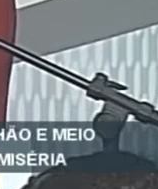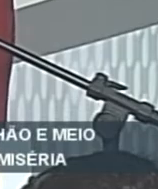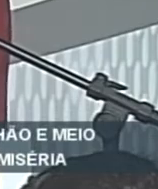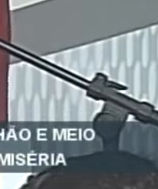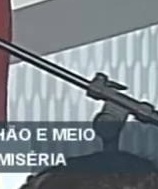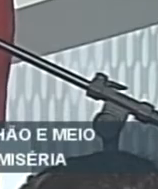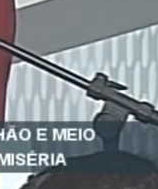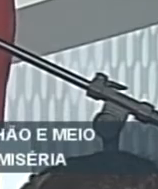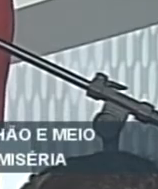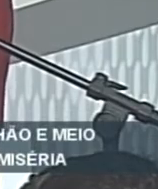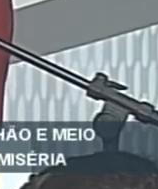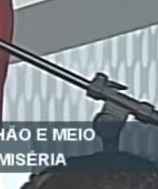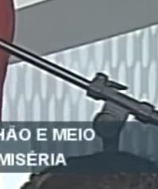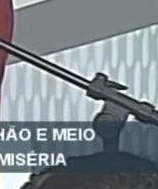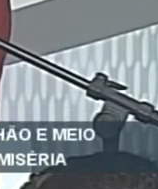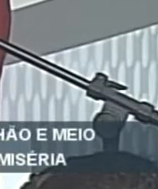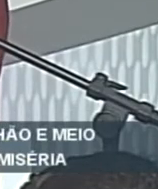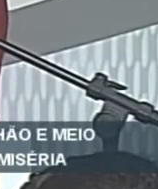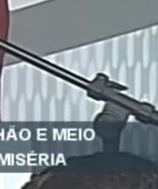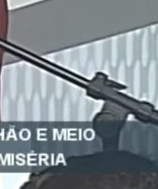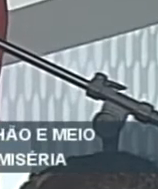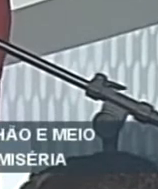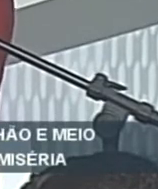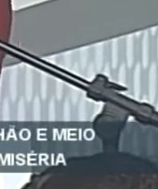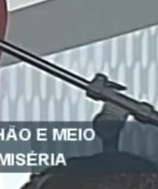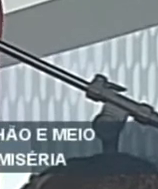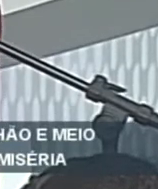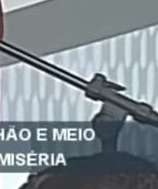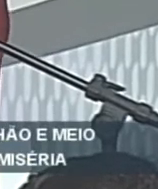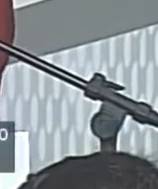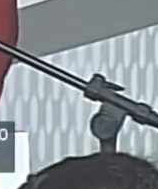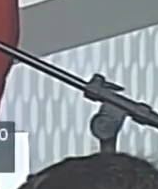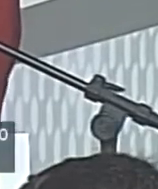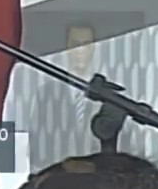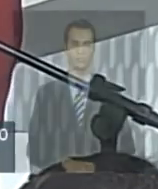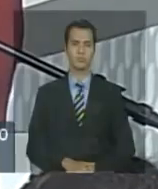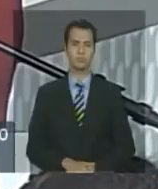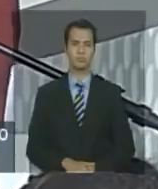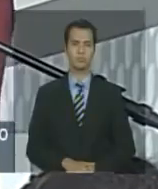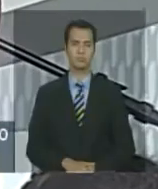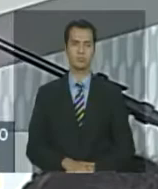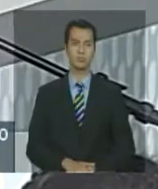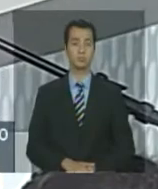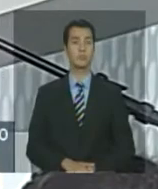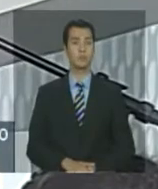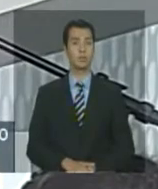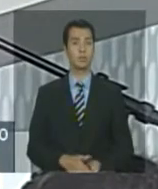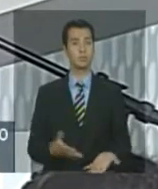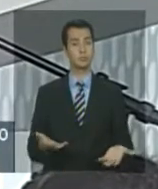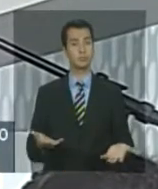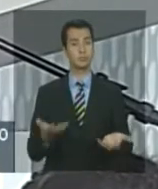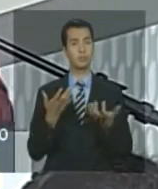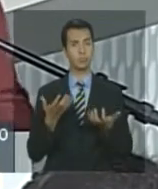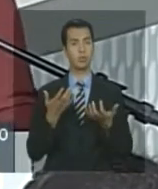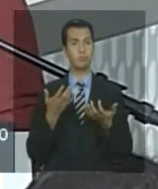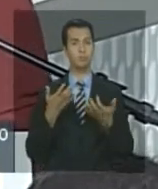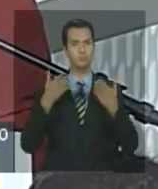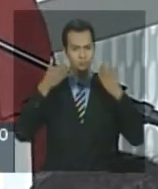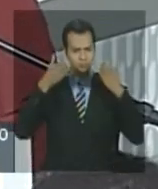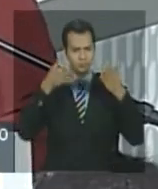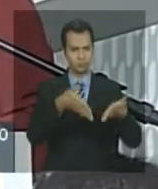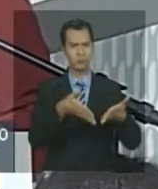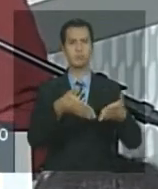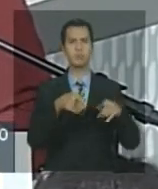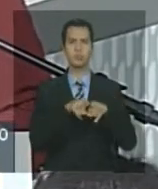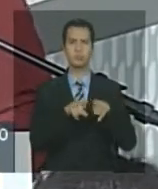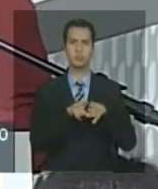do mundo, são tecnologias de retirada da pobreza, milhões de brasileiros. E aí eu queria enfatizar